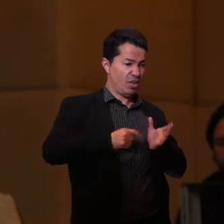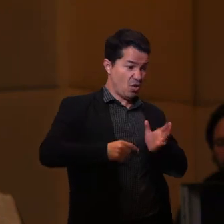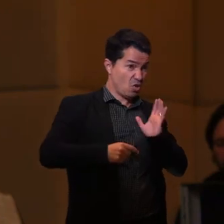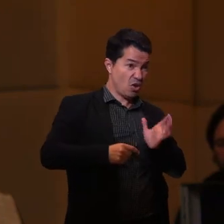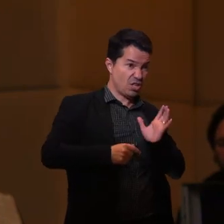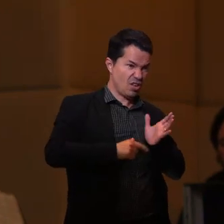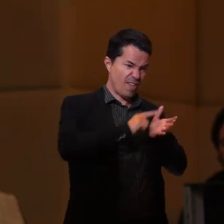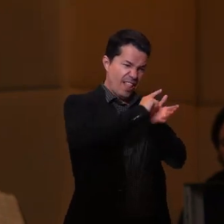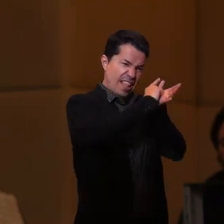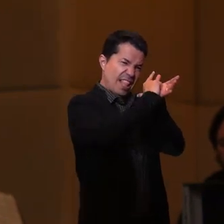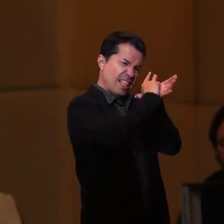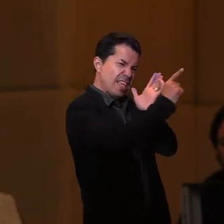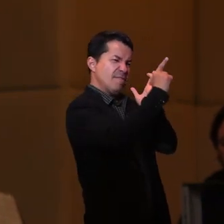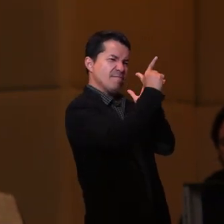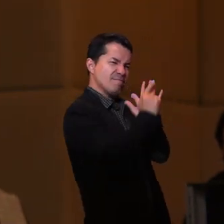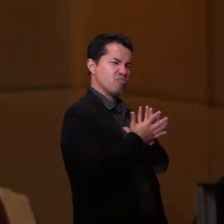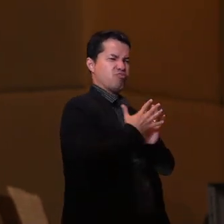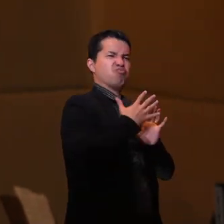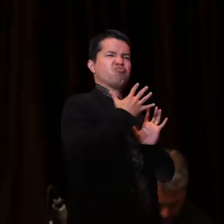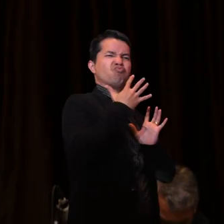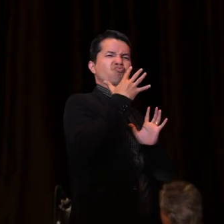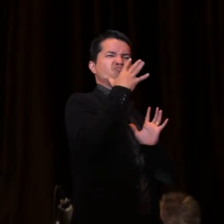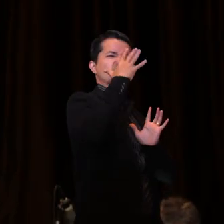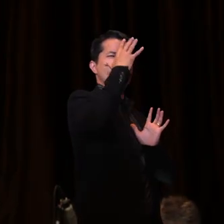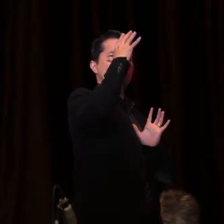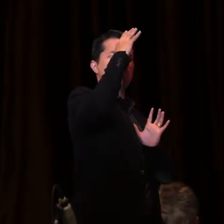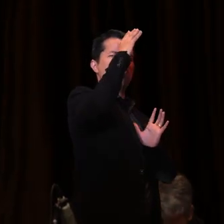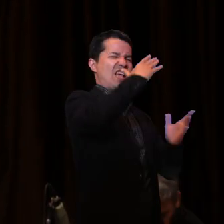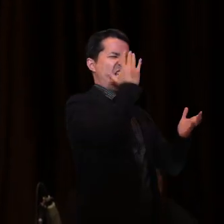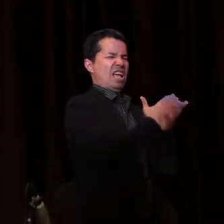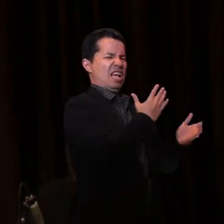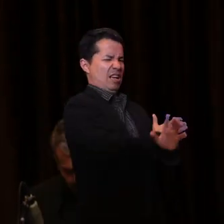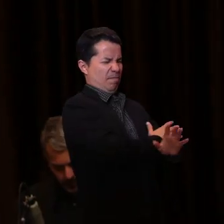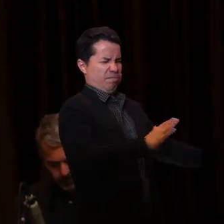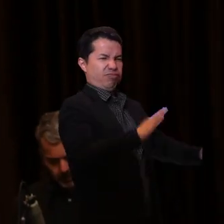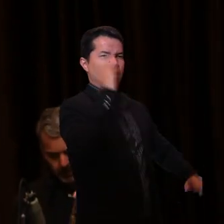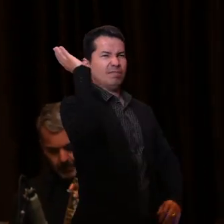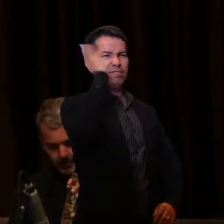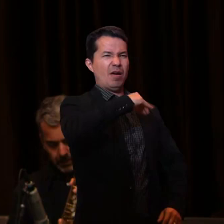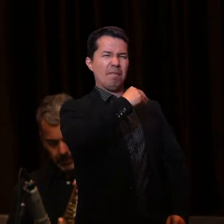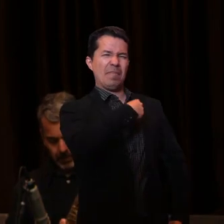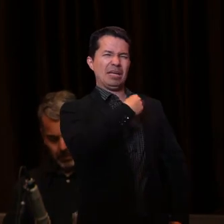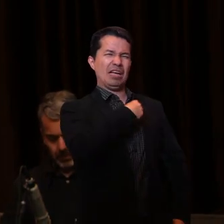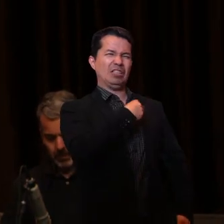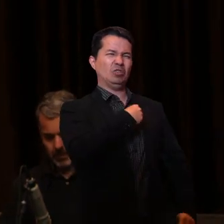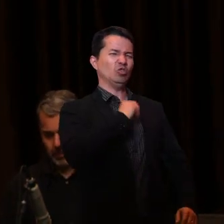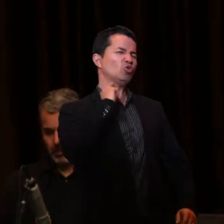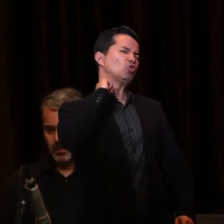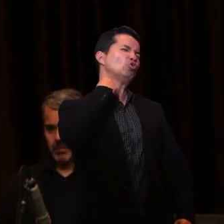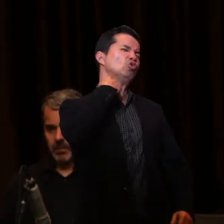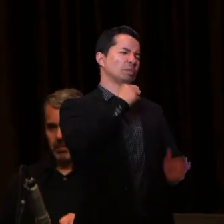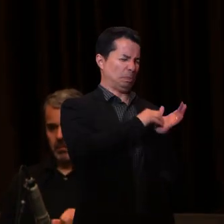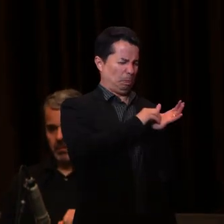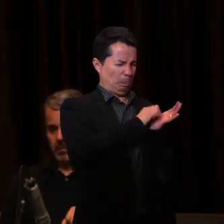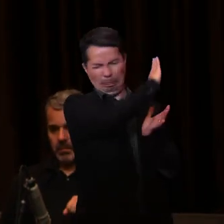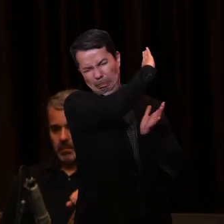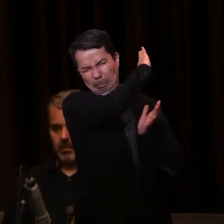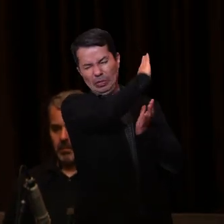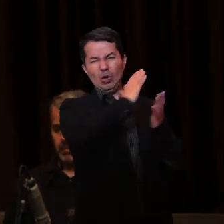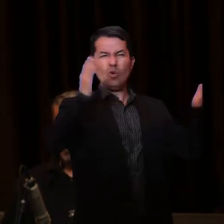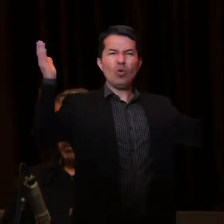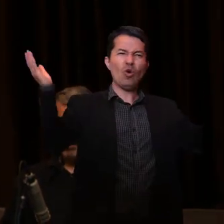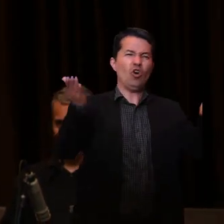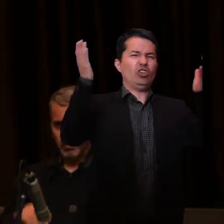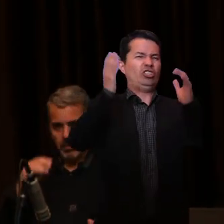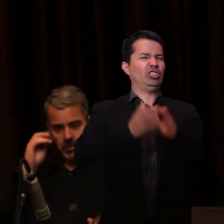alma. Você não se sente bem porque lhe falta algo maravilhoso de